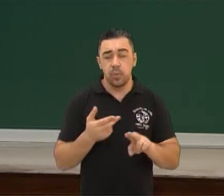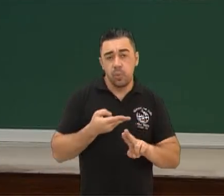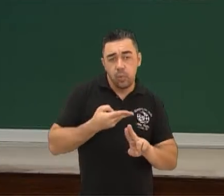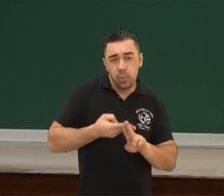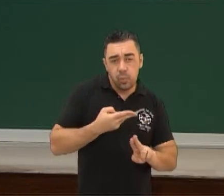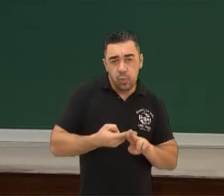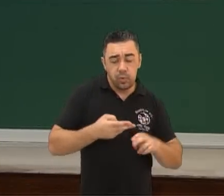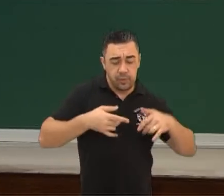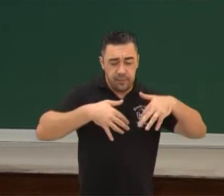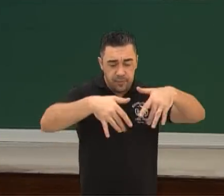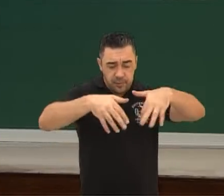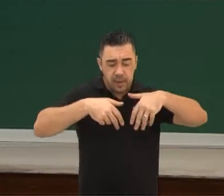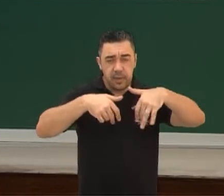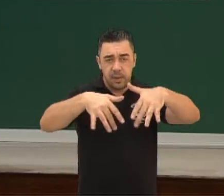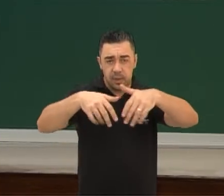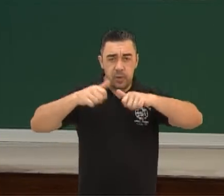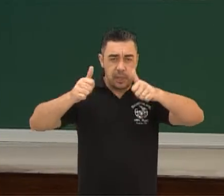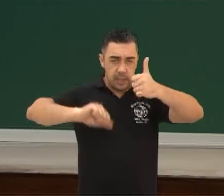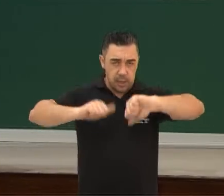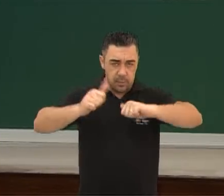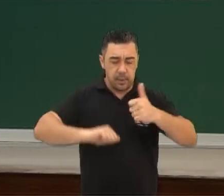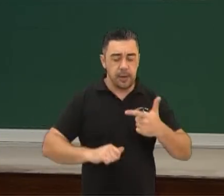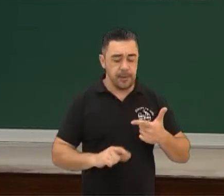de insumos químicos,